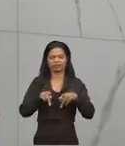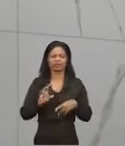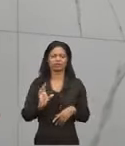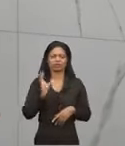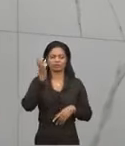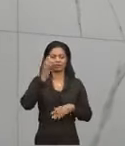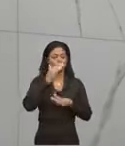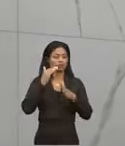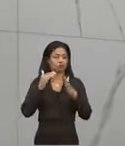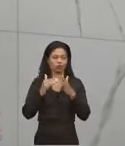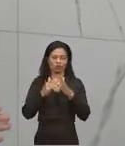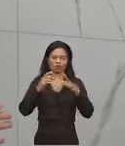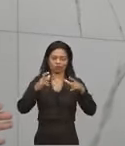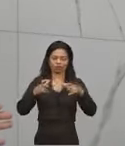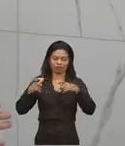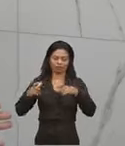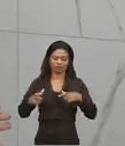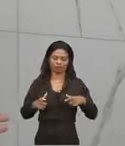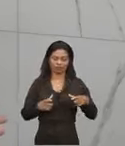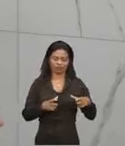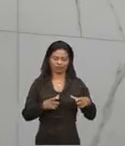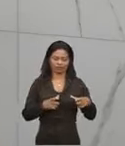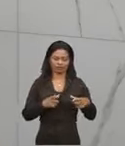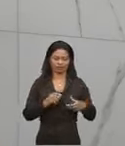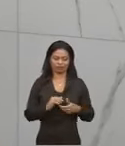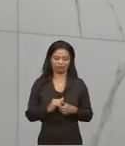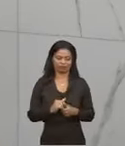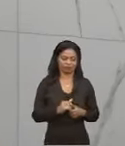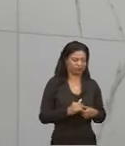os lugares. Em todos os lugares.